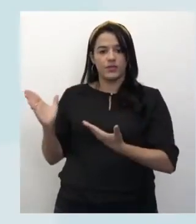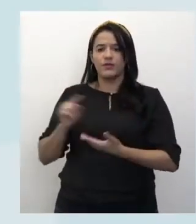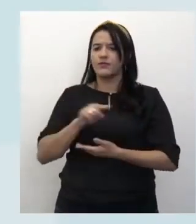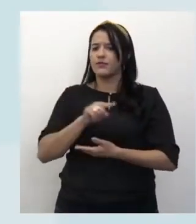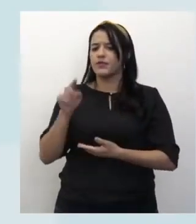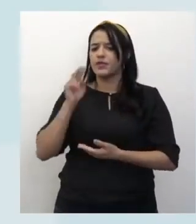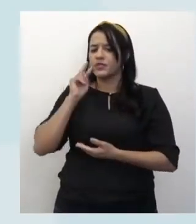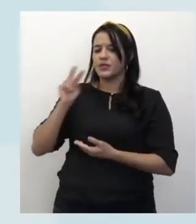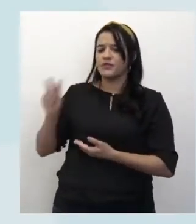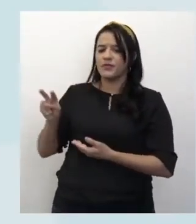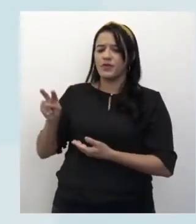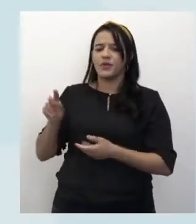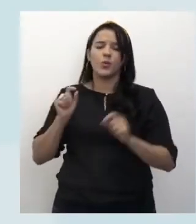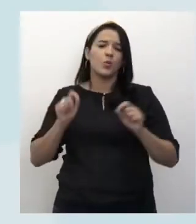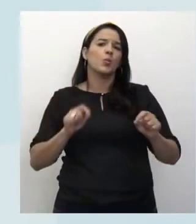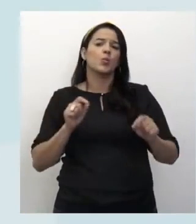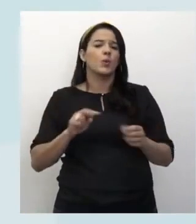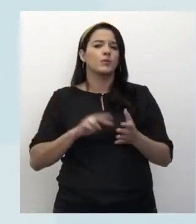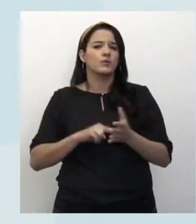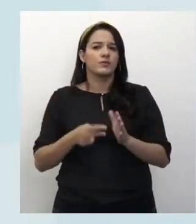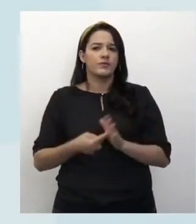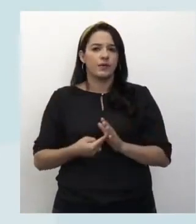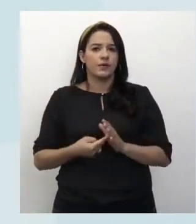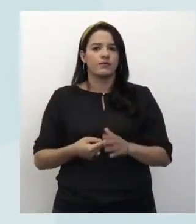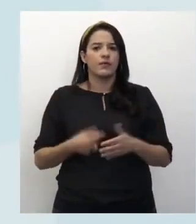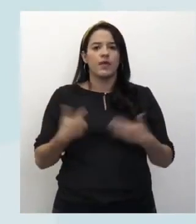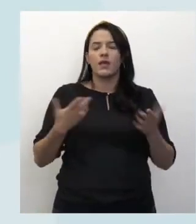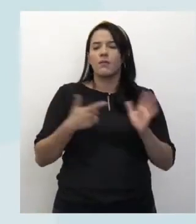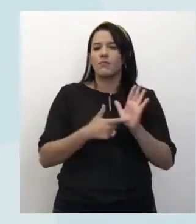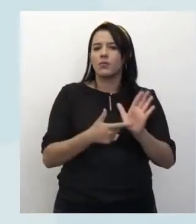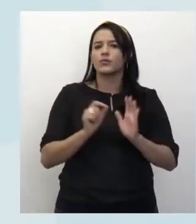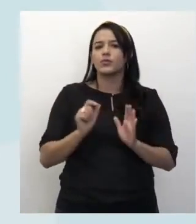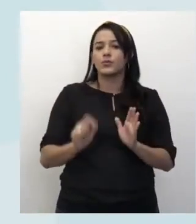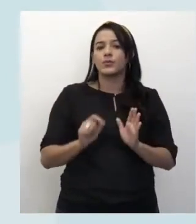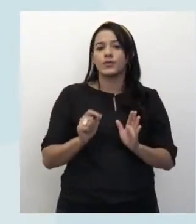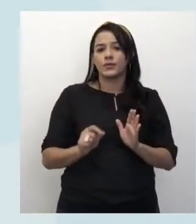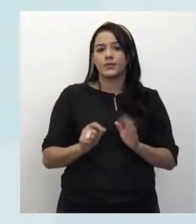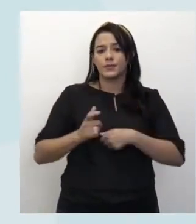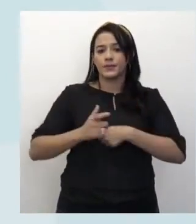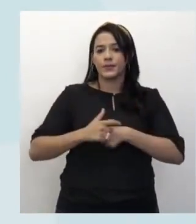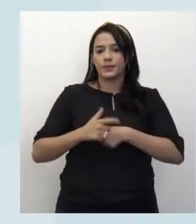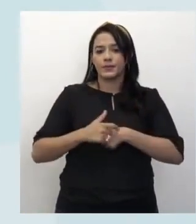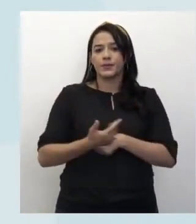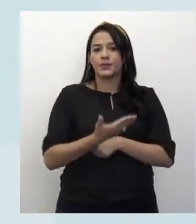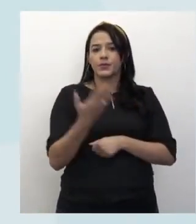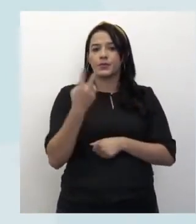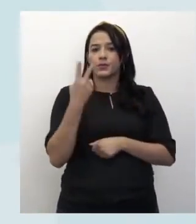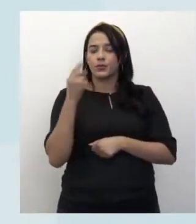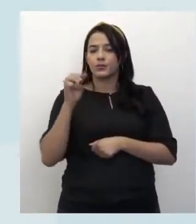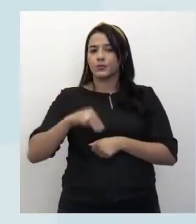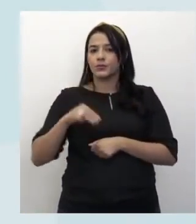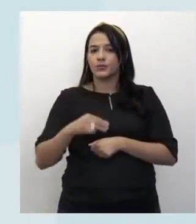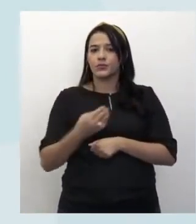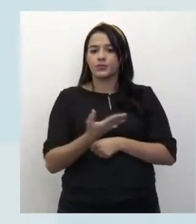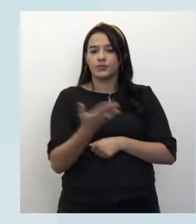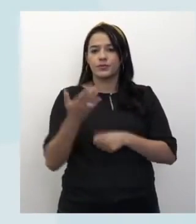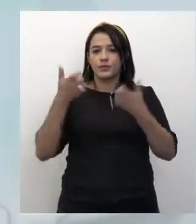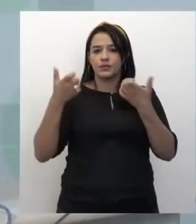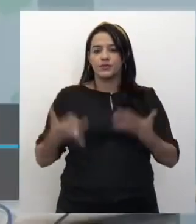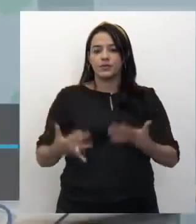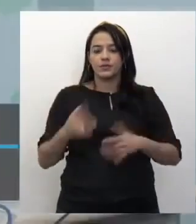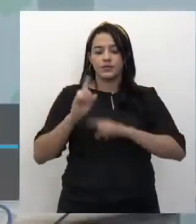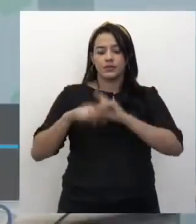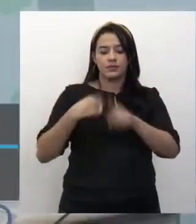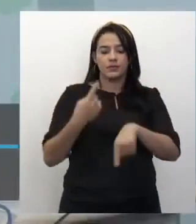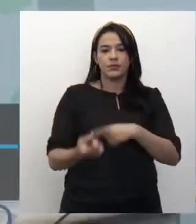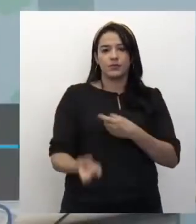você consegue ver nessa imagem? Que tipo de paisagem ela mostra? A gente vai deixar um tempinho aí para eles, 2 minutinhos. Explica aí a sua